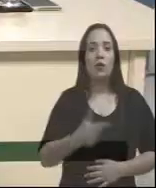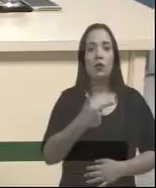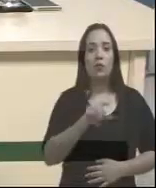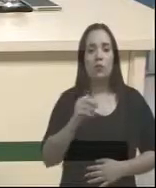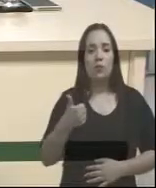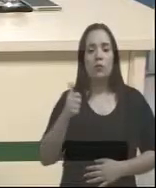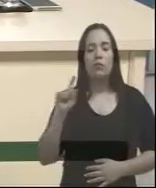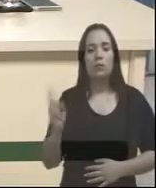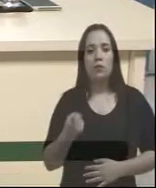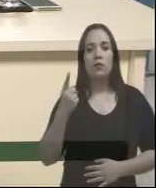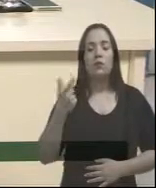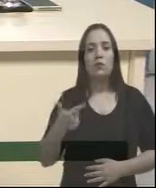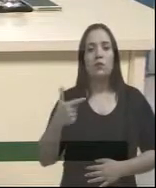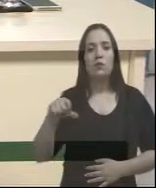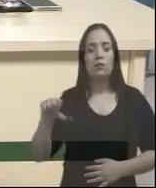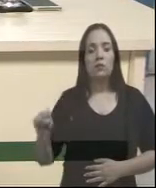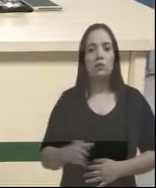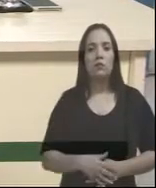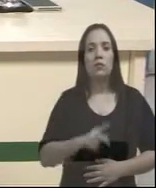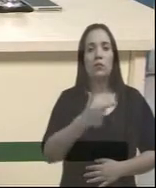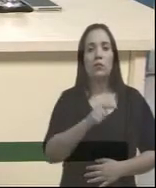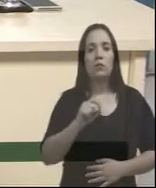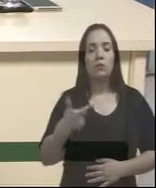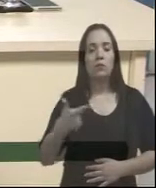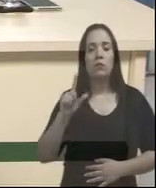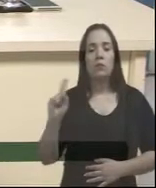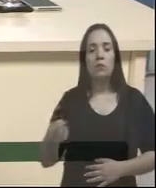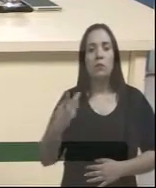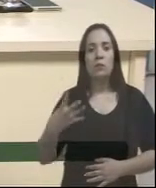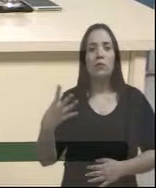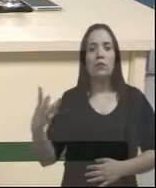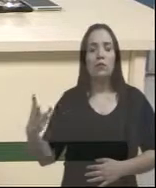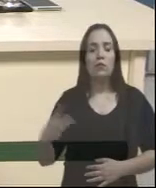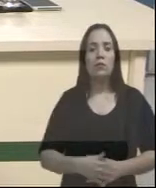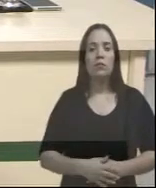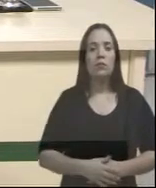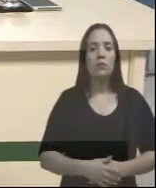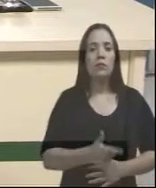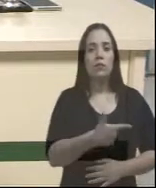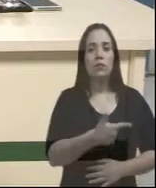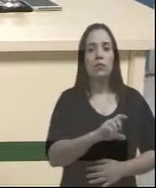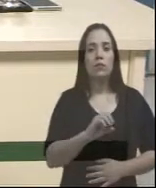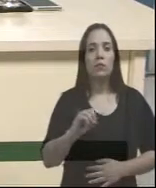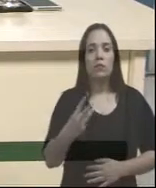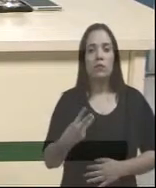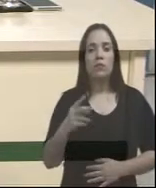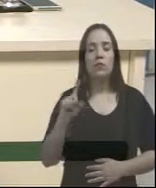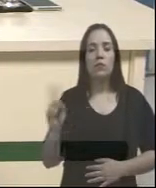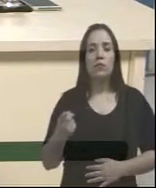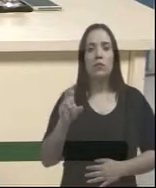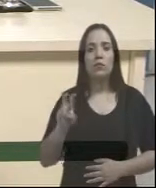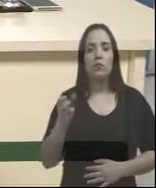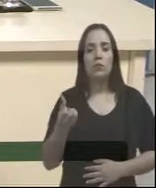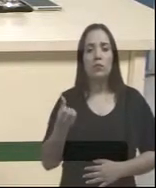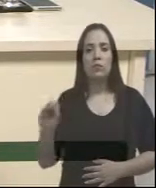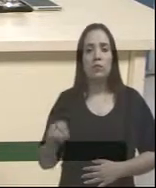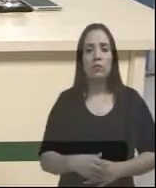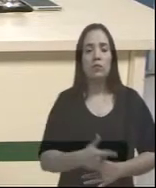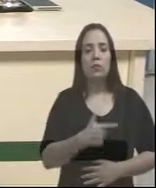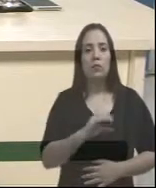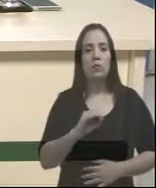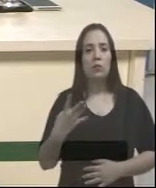2001, 1.298 assassinatos. 2002, 1.443 assassinatos. 2003, 1.560